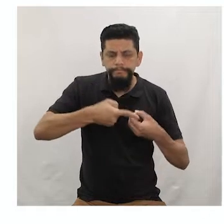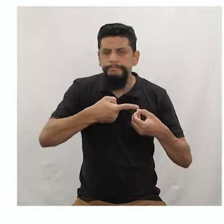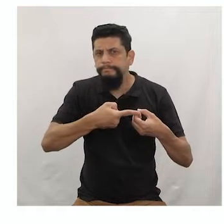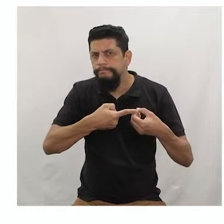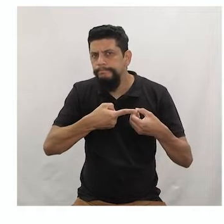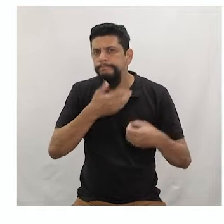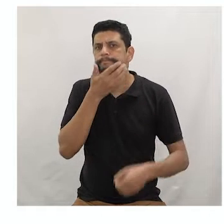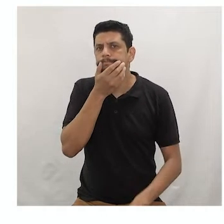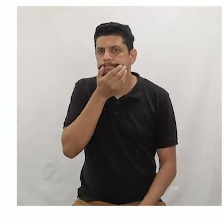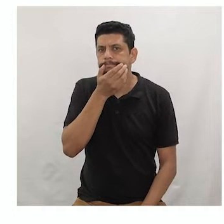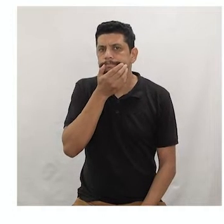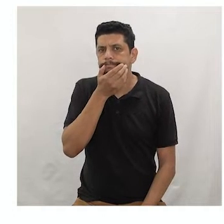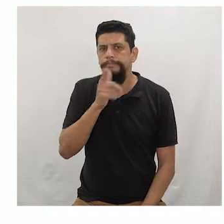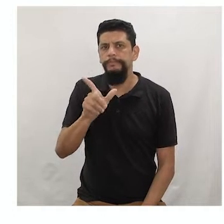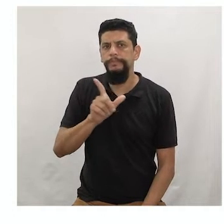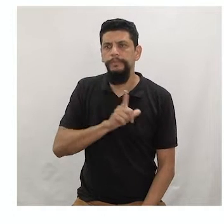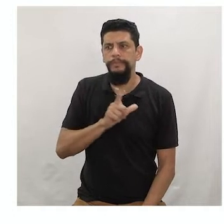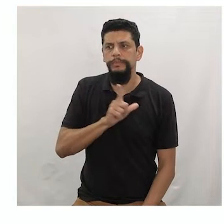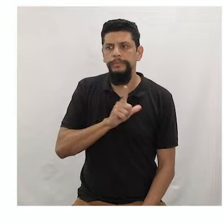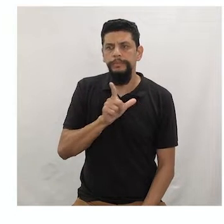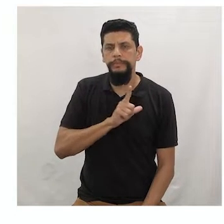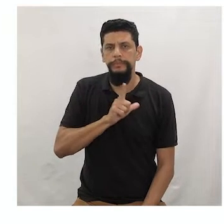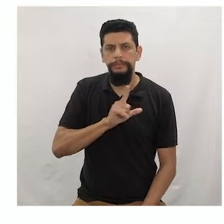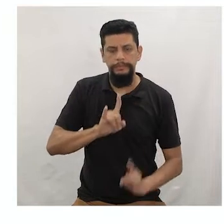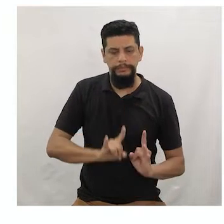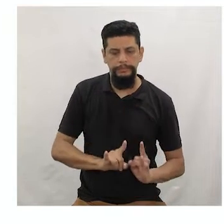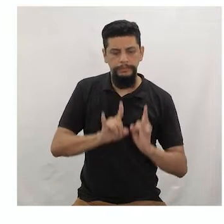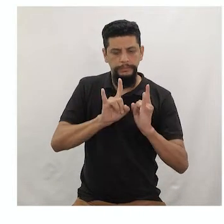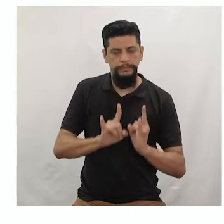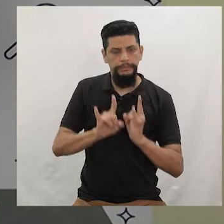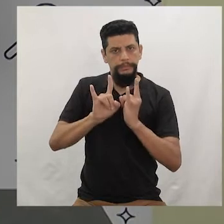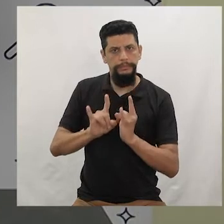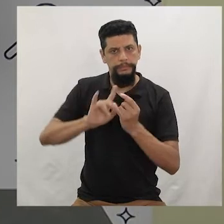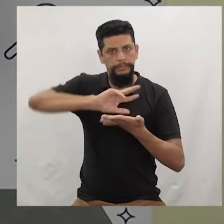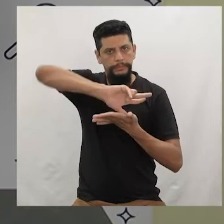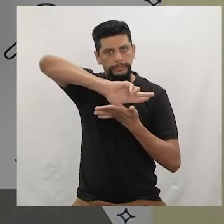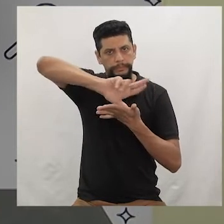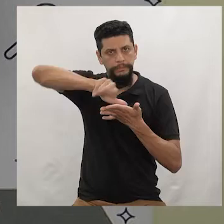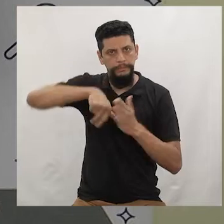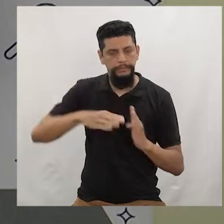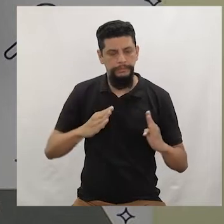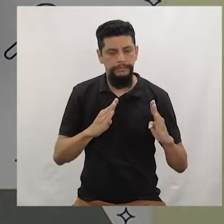cidade? Tem os prédios,